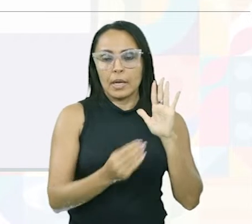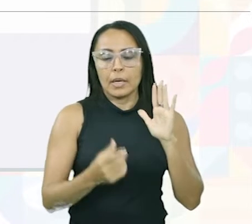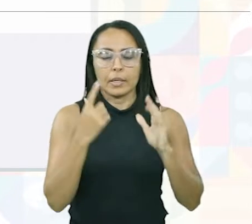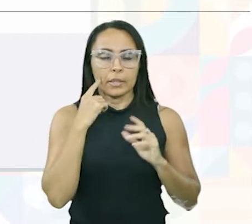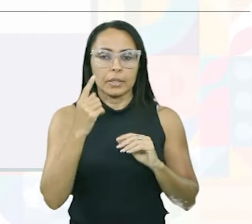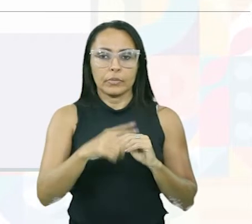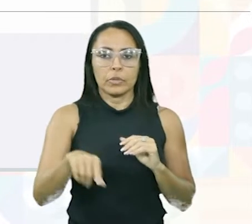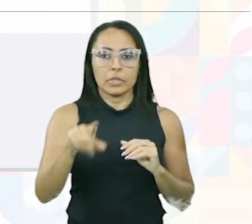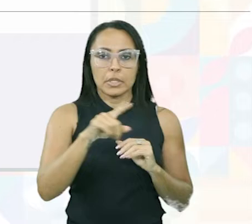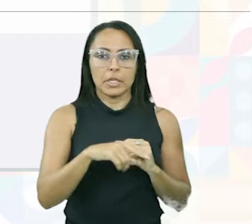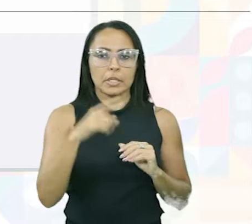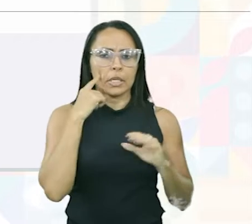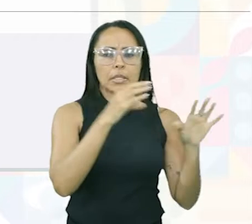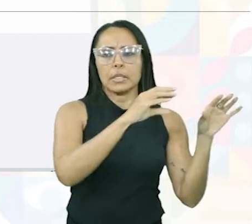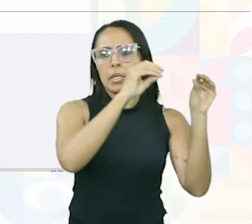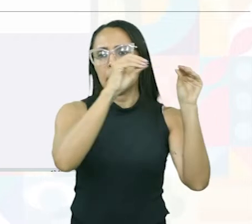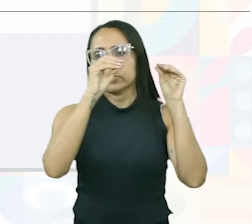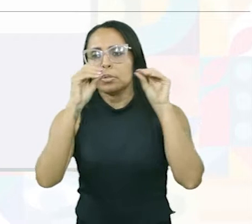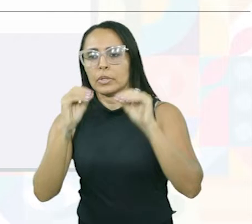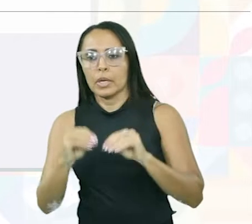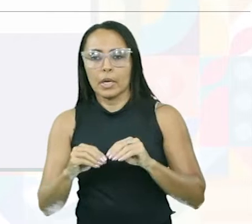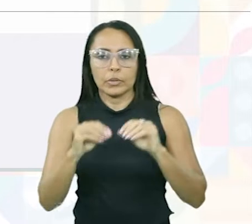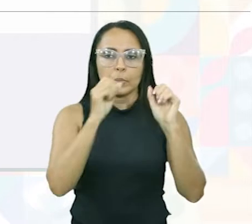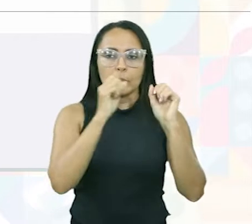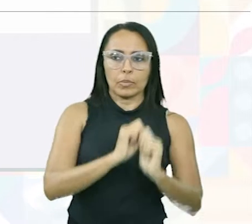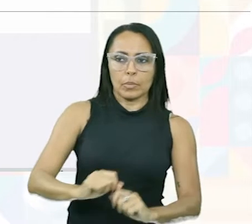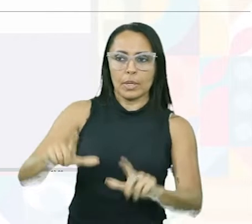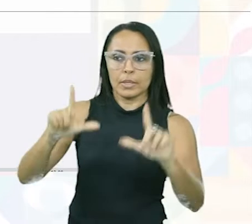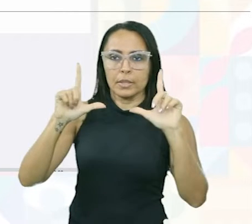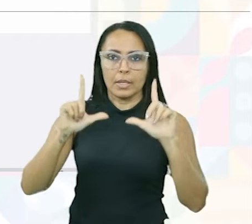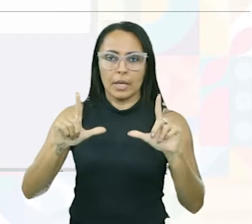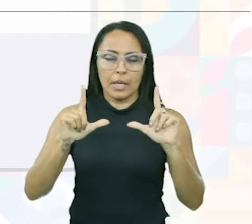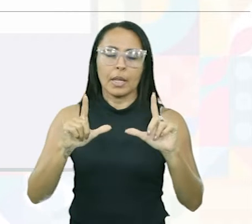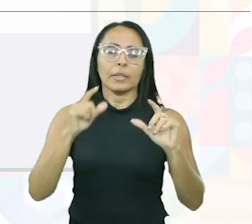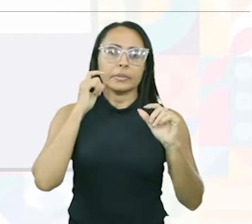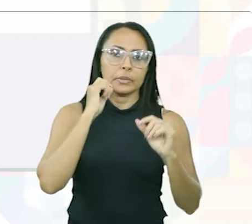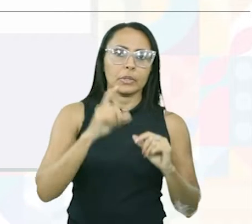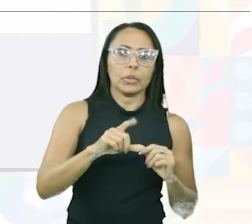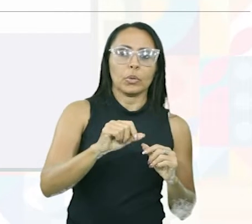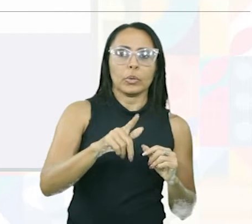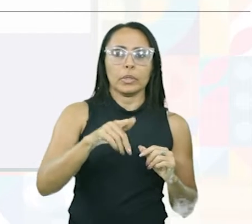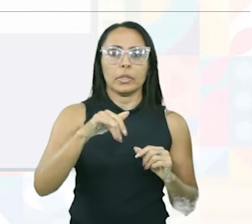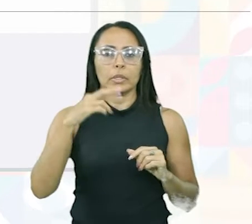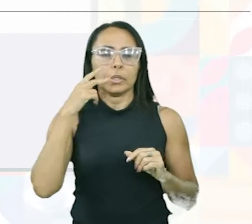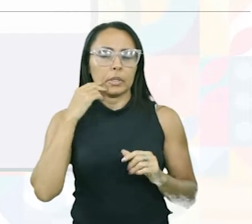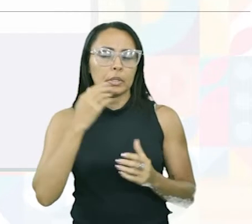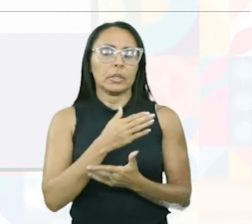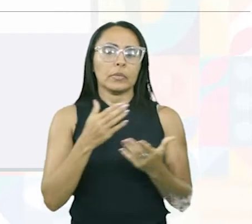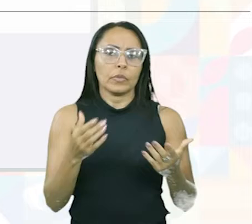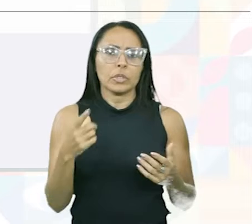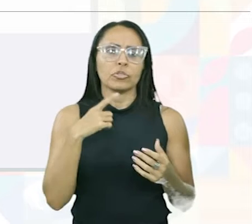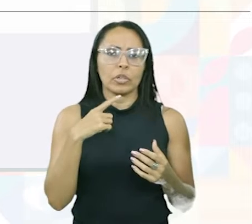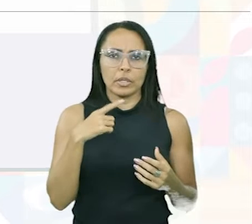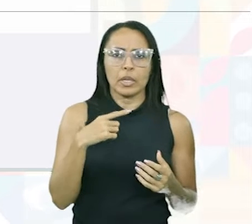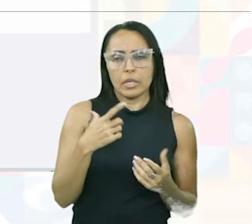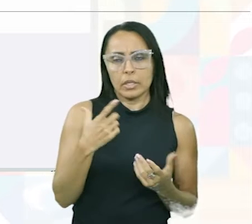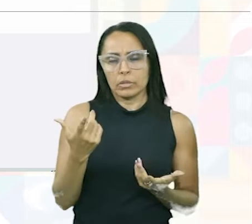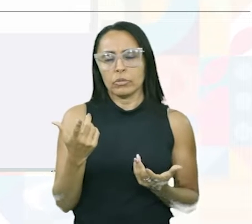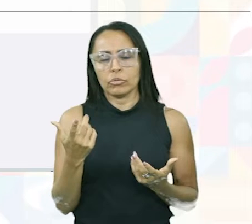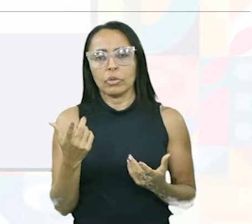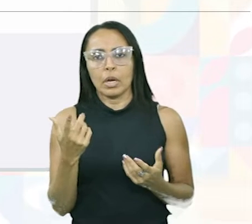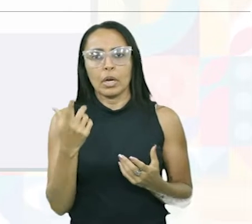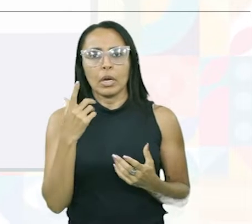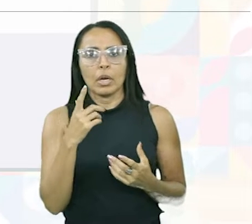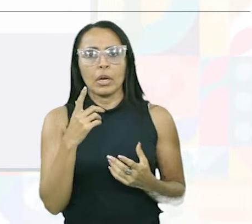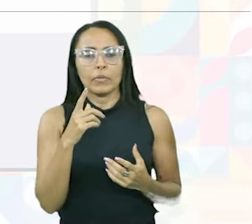ícone, você será redirecionado para uma tela de login. Se você já tiver uma conta no SketchUp,